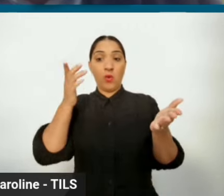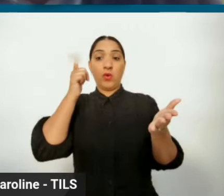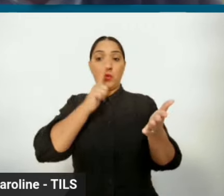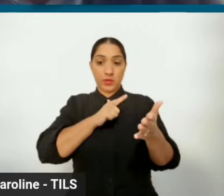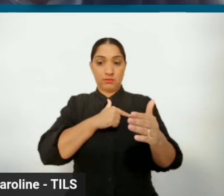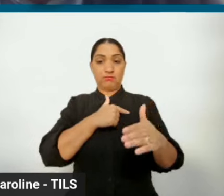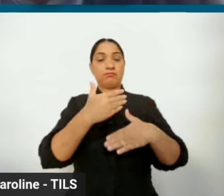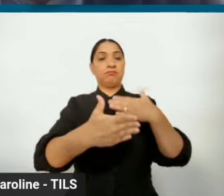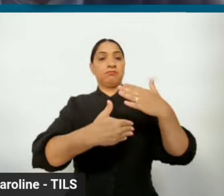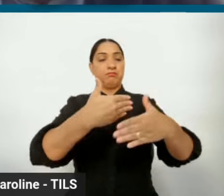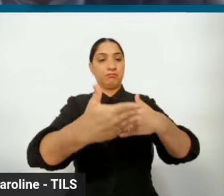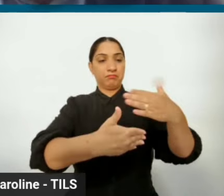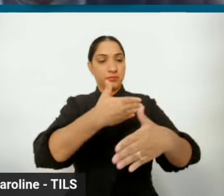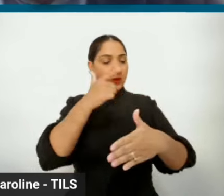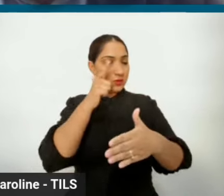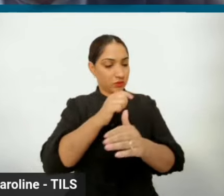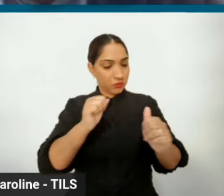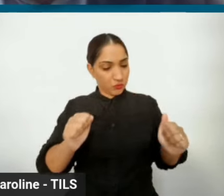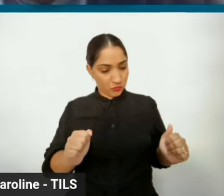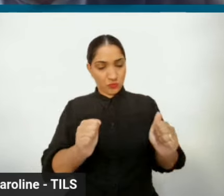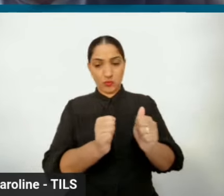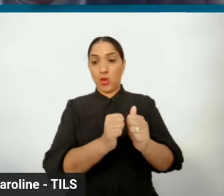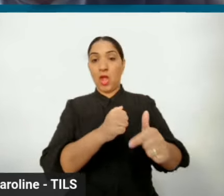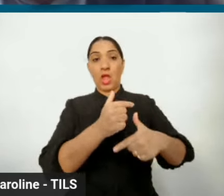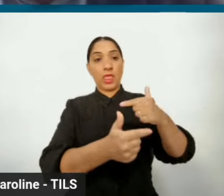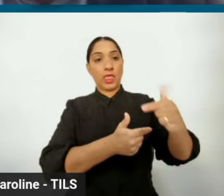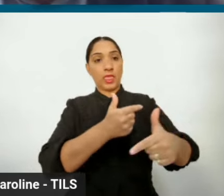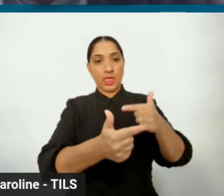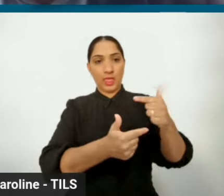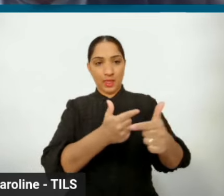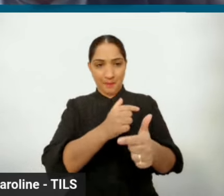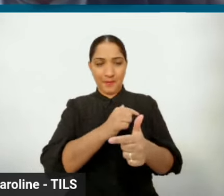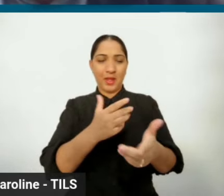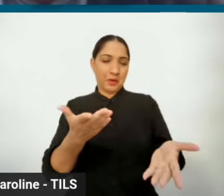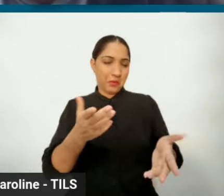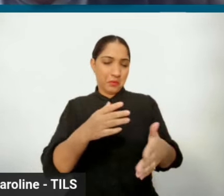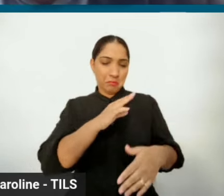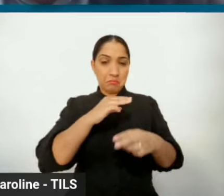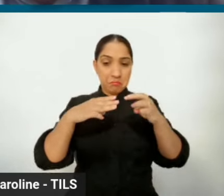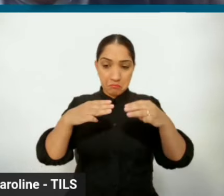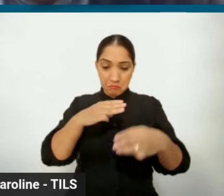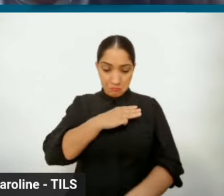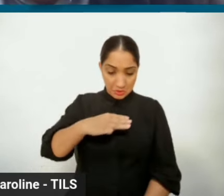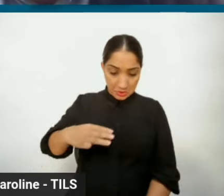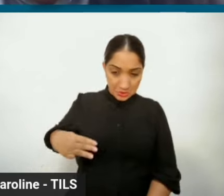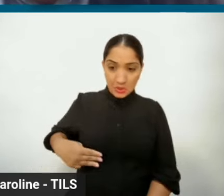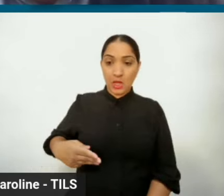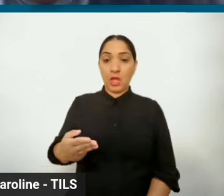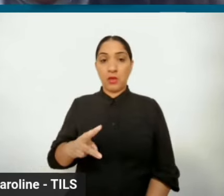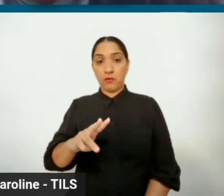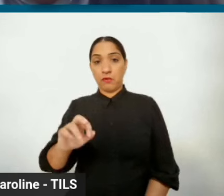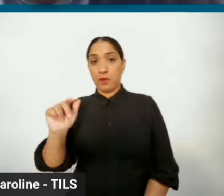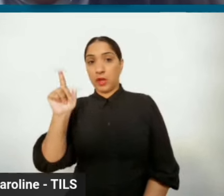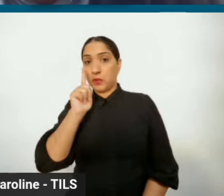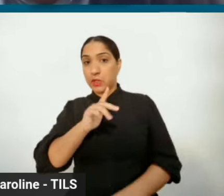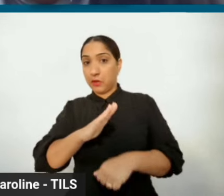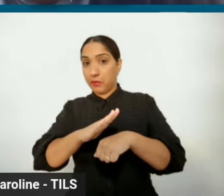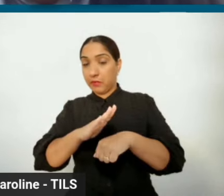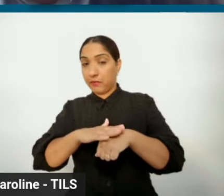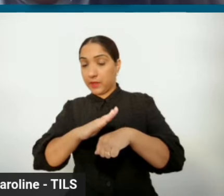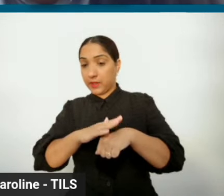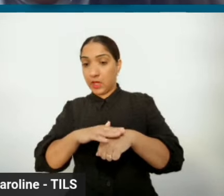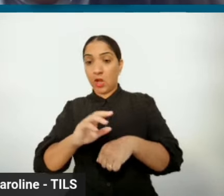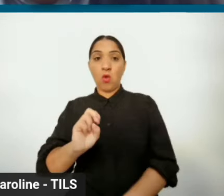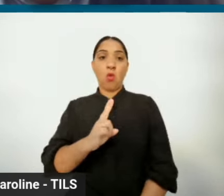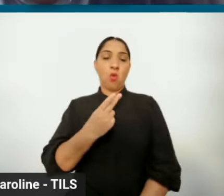através de um trabalho que vai ser realizado entre os ministérios para poder colocar em prática ou não essa. E de que forma